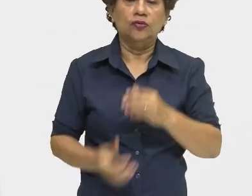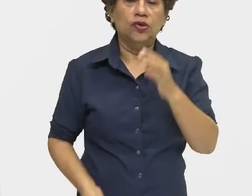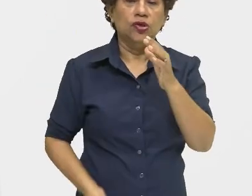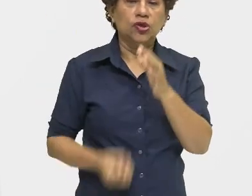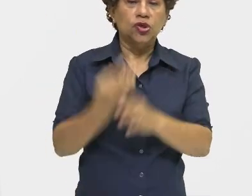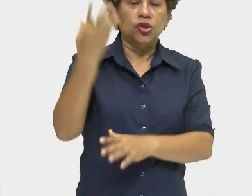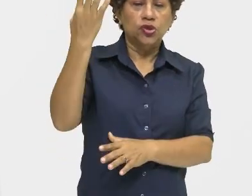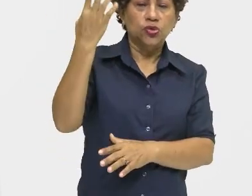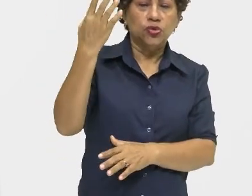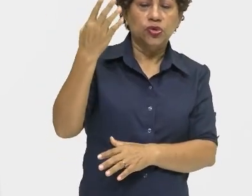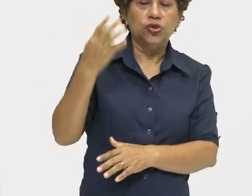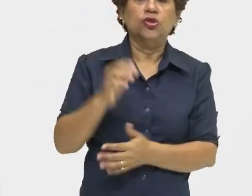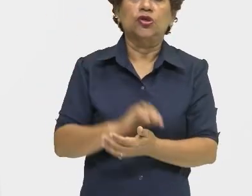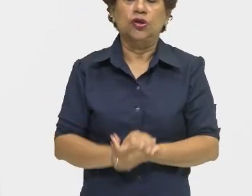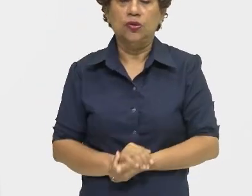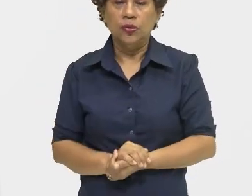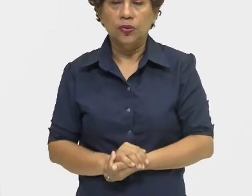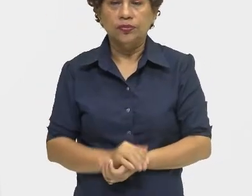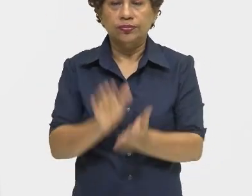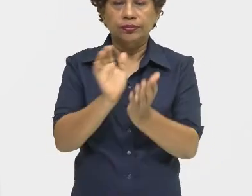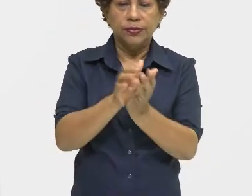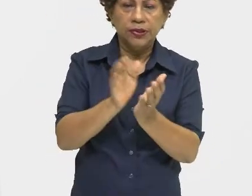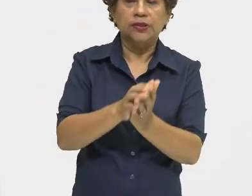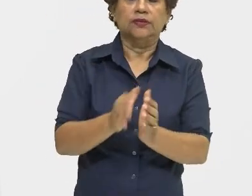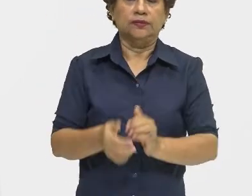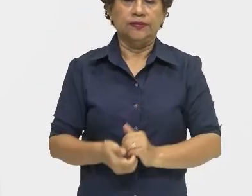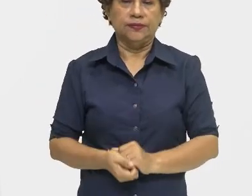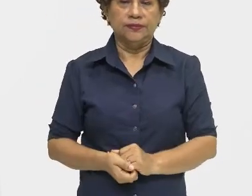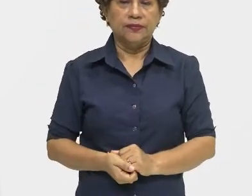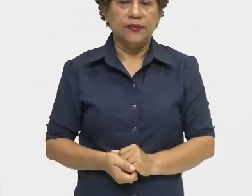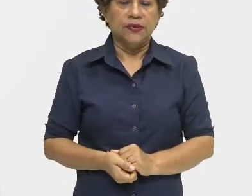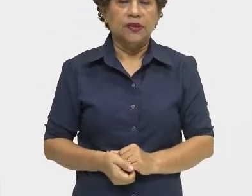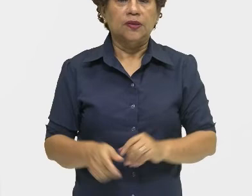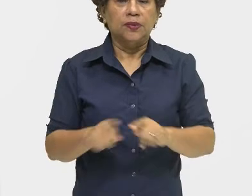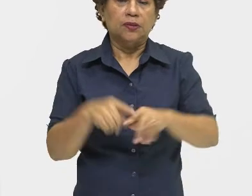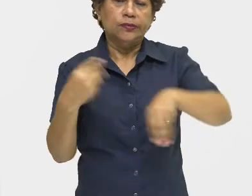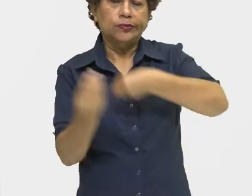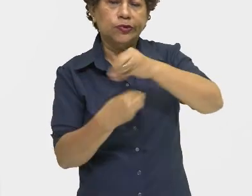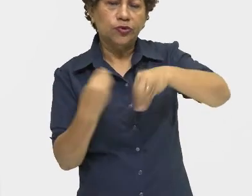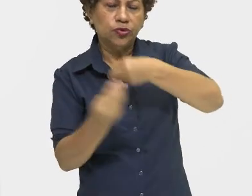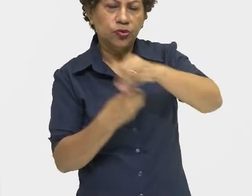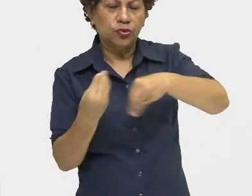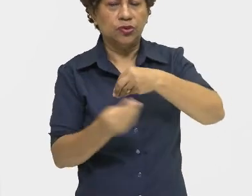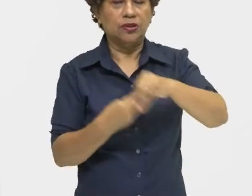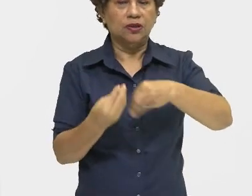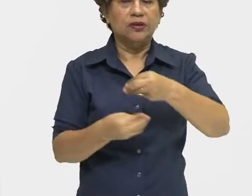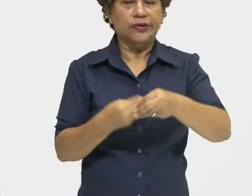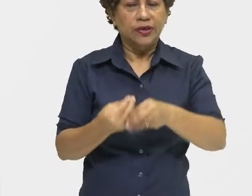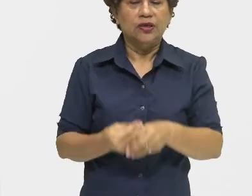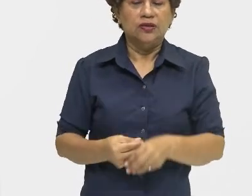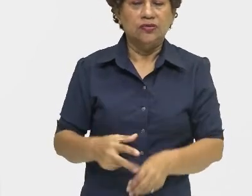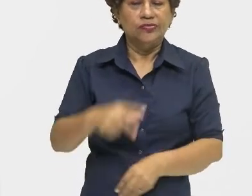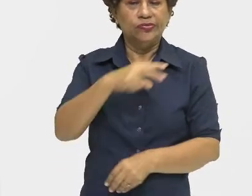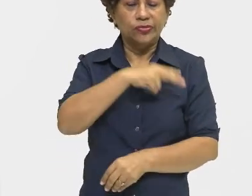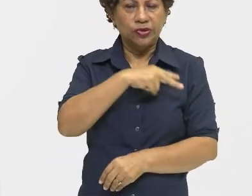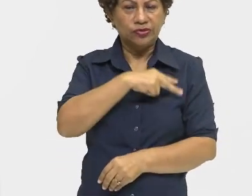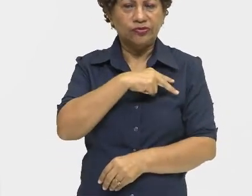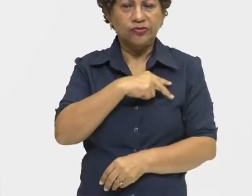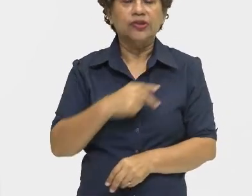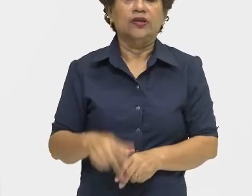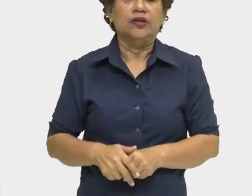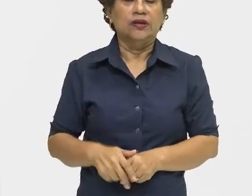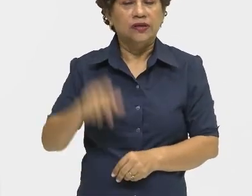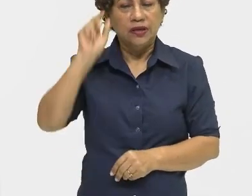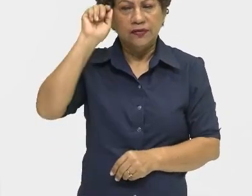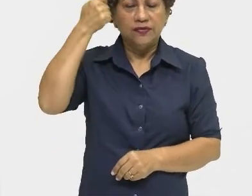XVIII, a partir da miscigenação musical das culturas portuguesa, indígena e africana, uma grande mistura, né?